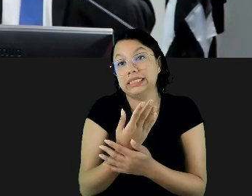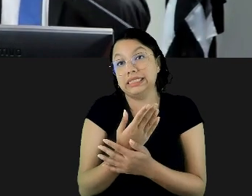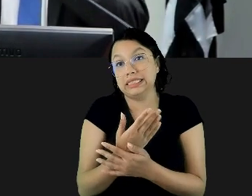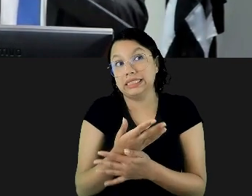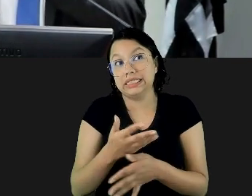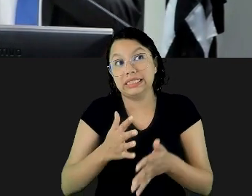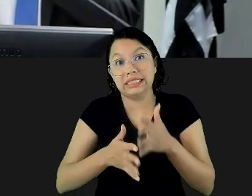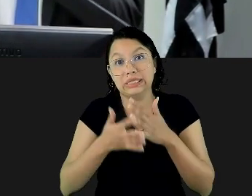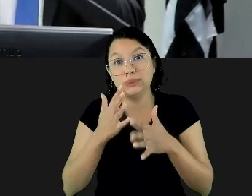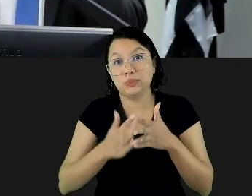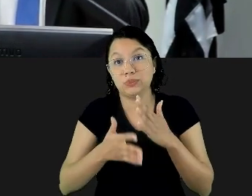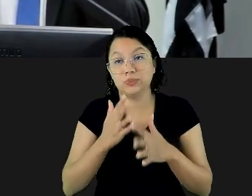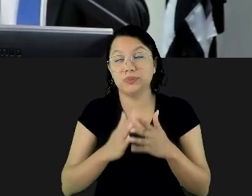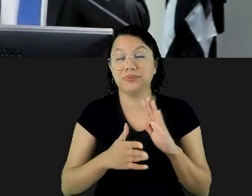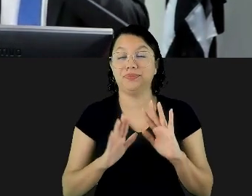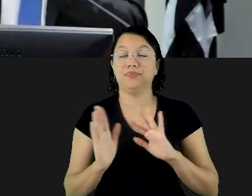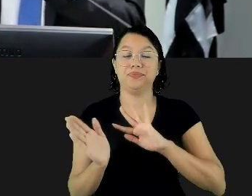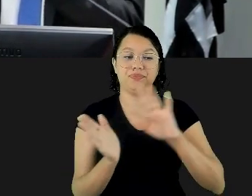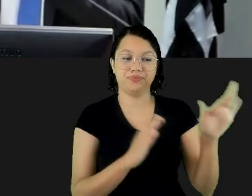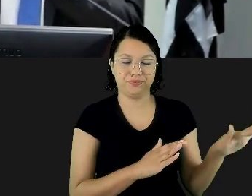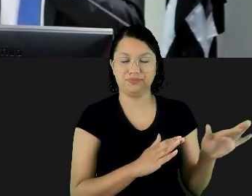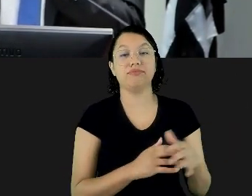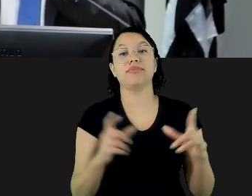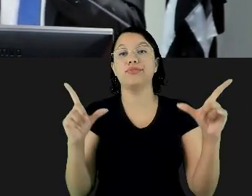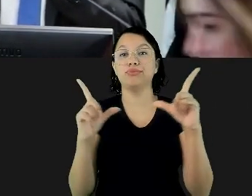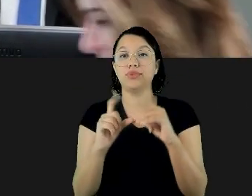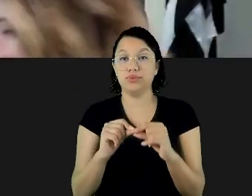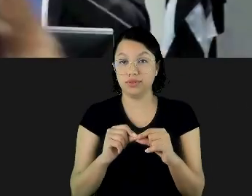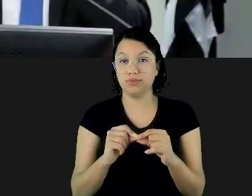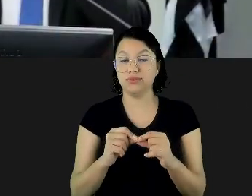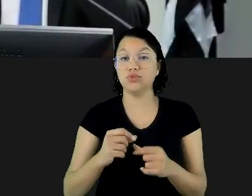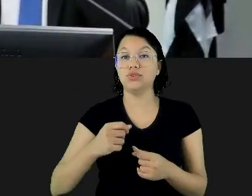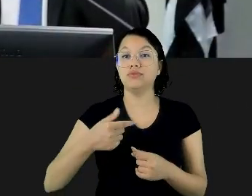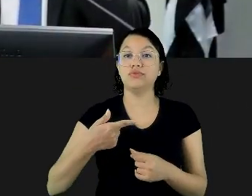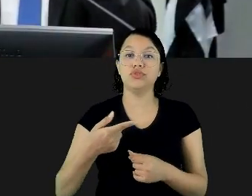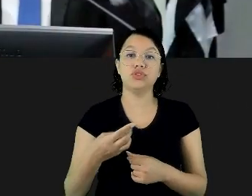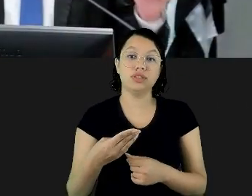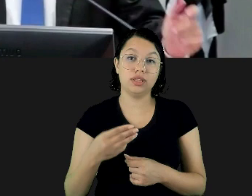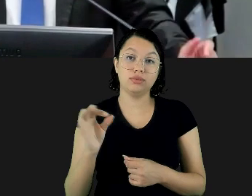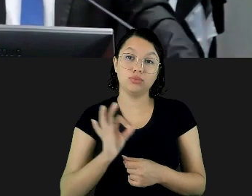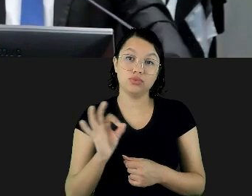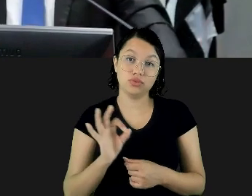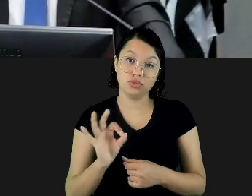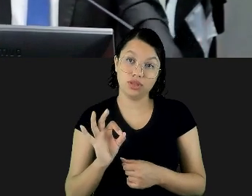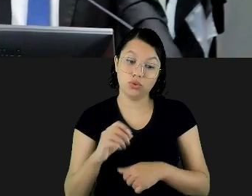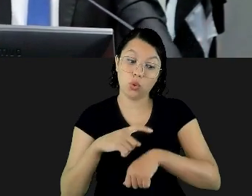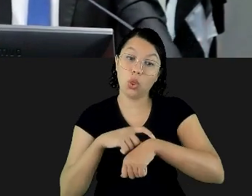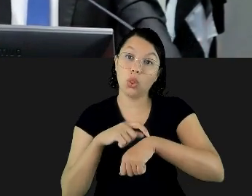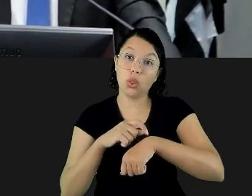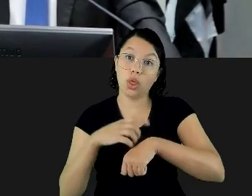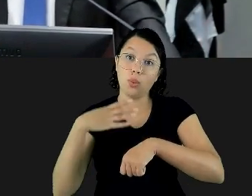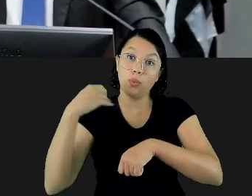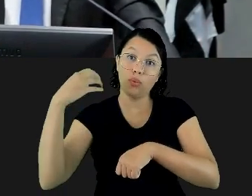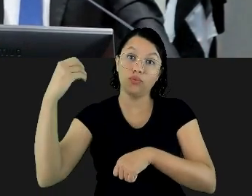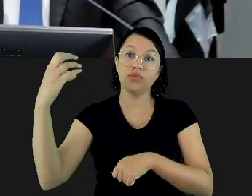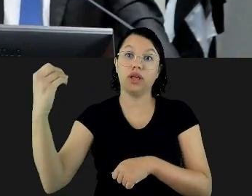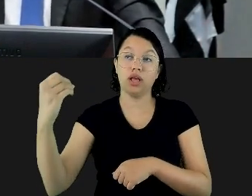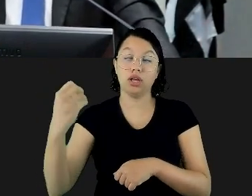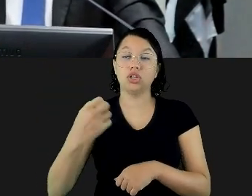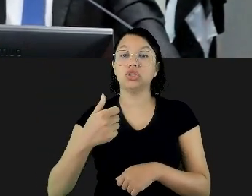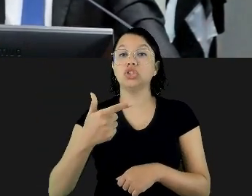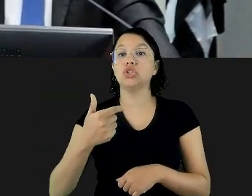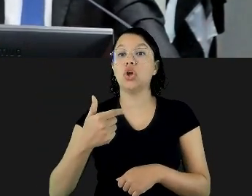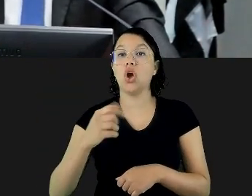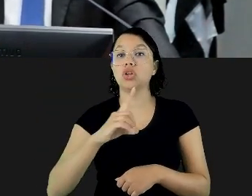Redução de 23% no tempo da viagem, cerca de 12 dias a menos. Tem estudos que mostram que é